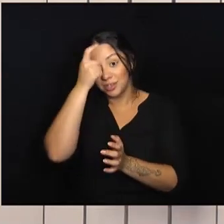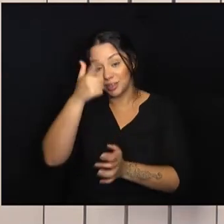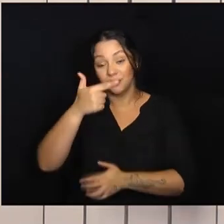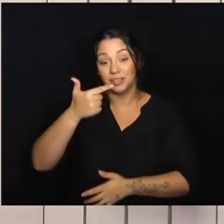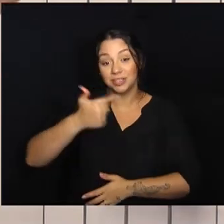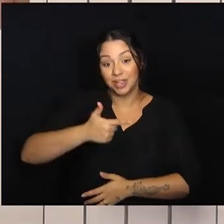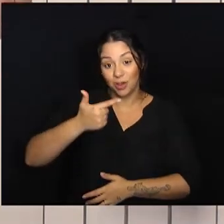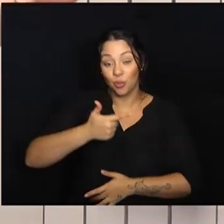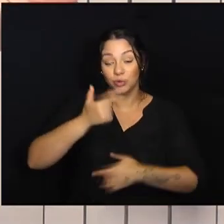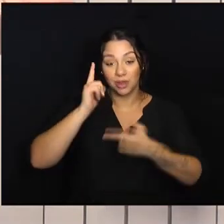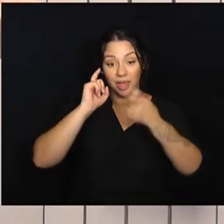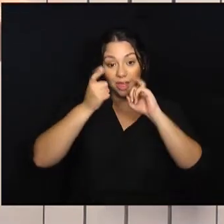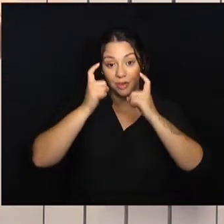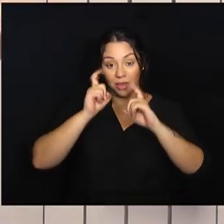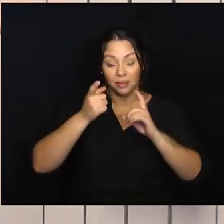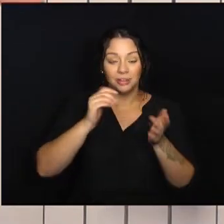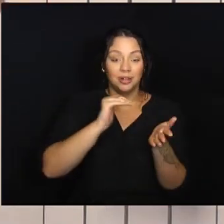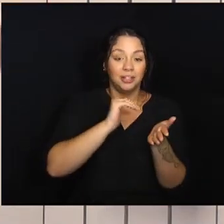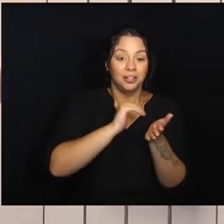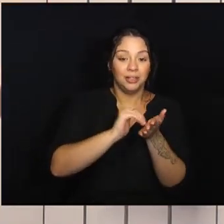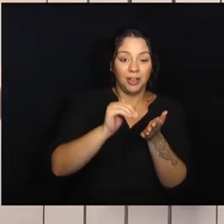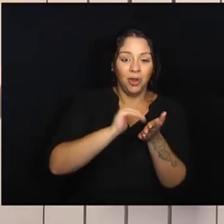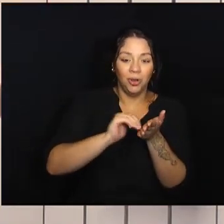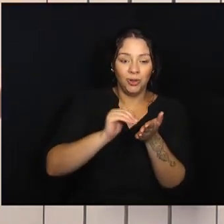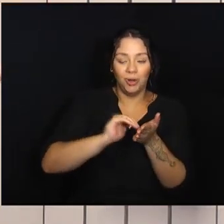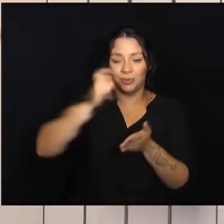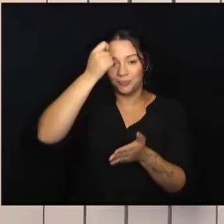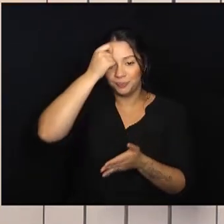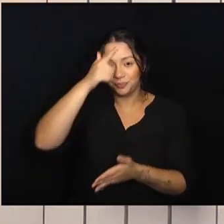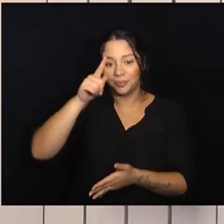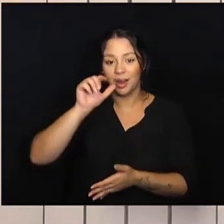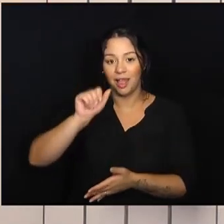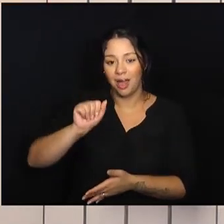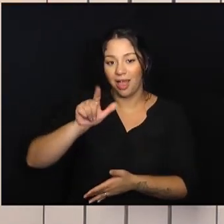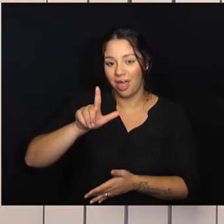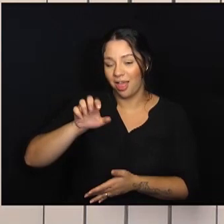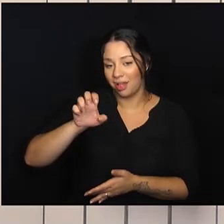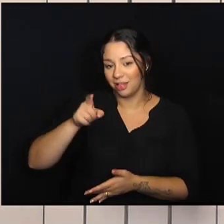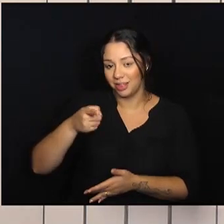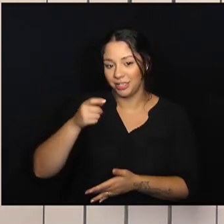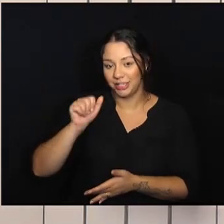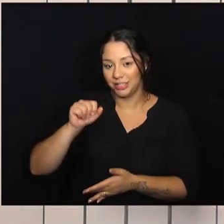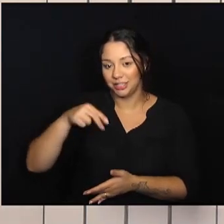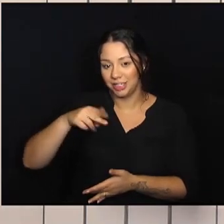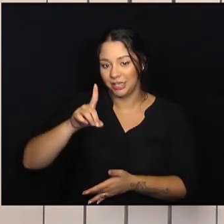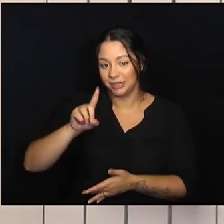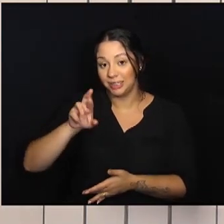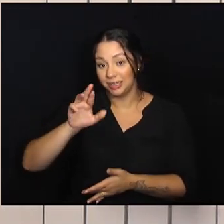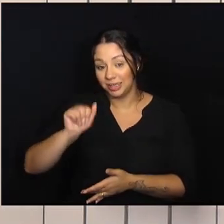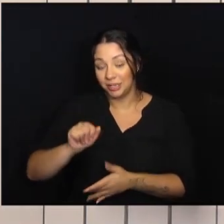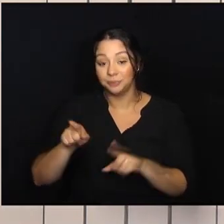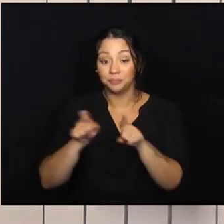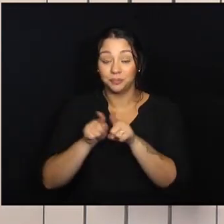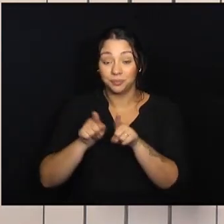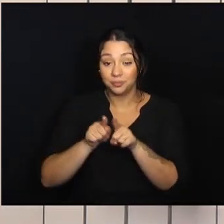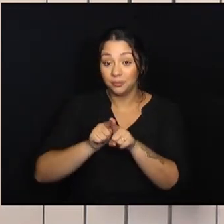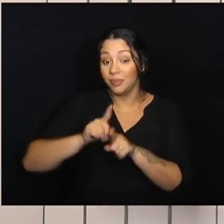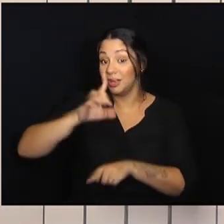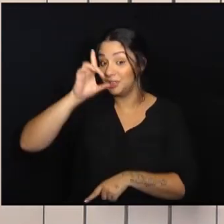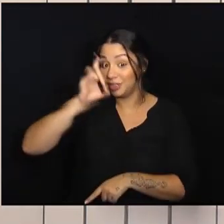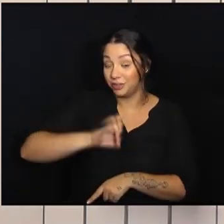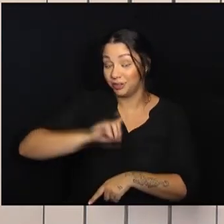ano e a secretária municipal de Cultura, Alexandra Caprioli, e o diretor de Cultura, o Gabriel Rapassi, os